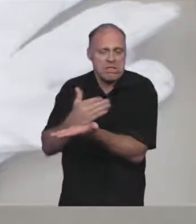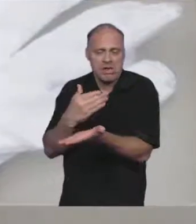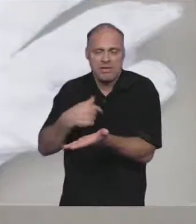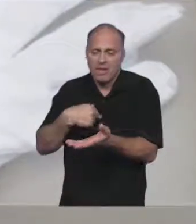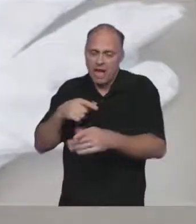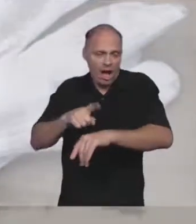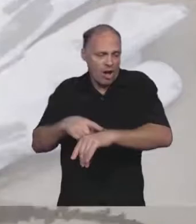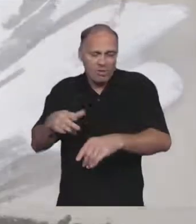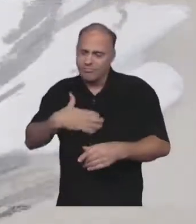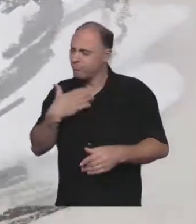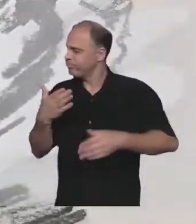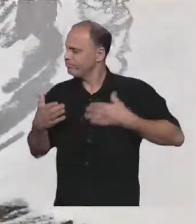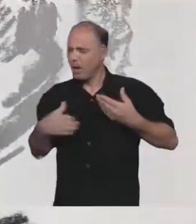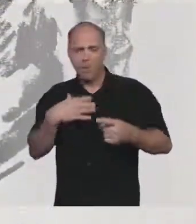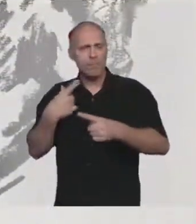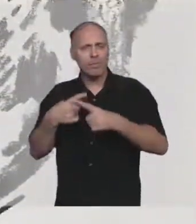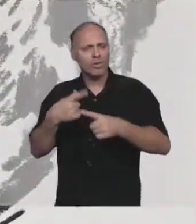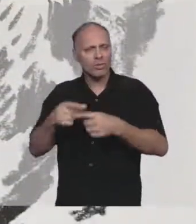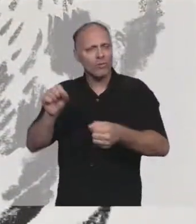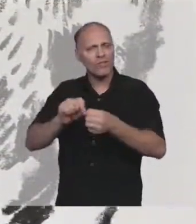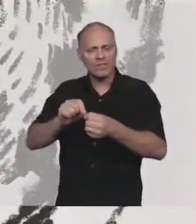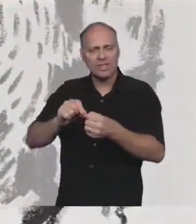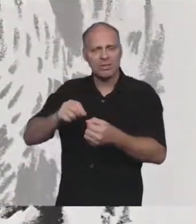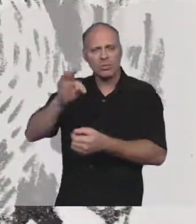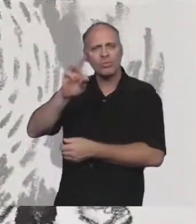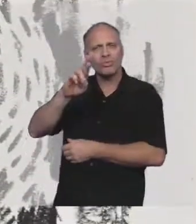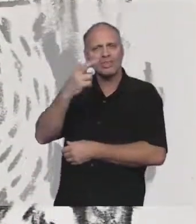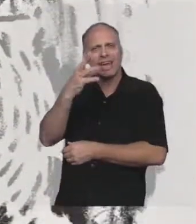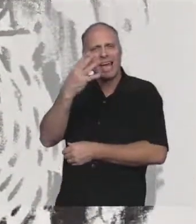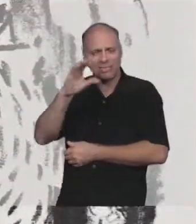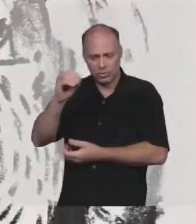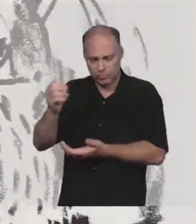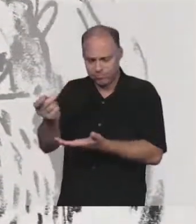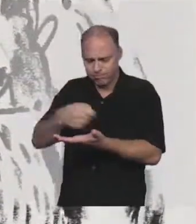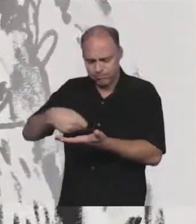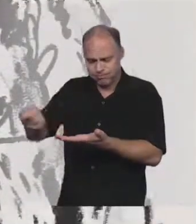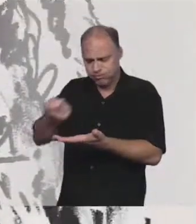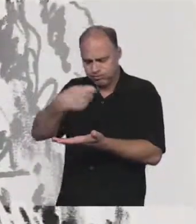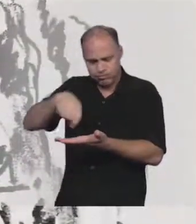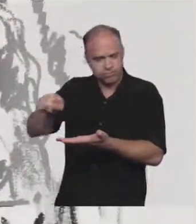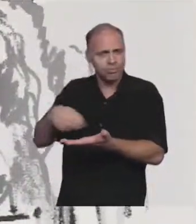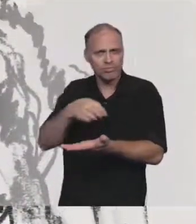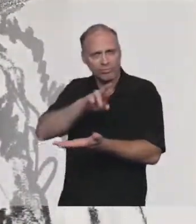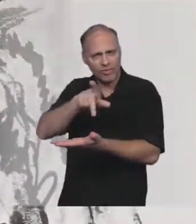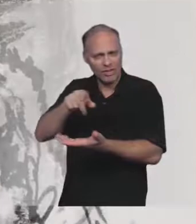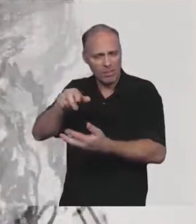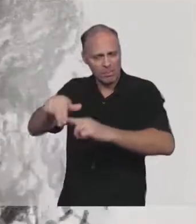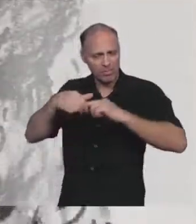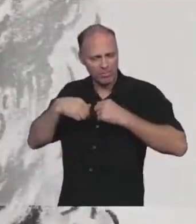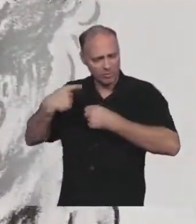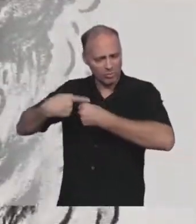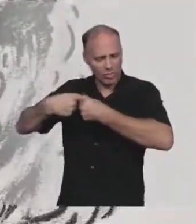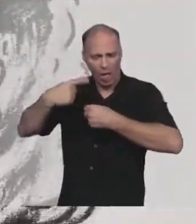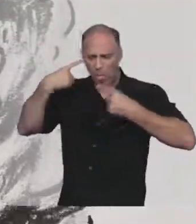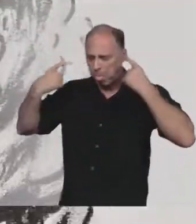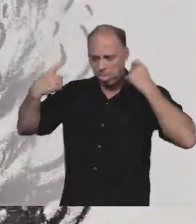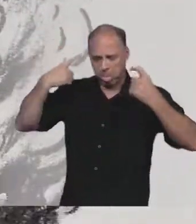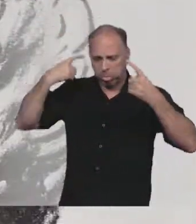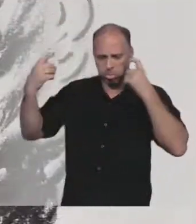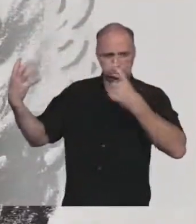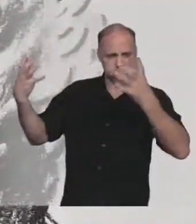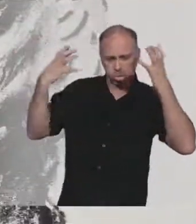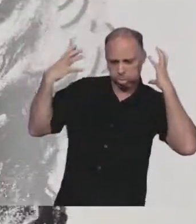até me surpreendia, assim, por que está saindo assim, né? O meu traço tá mudando, não sei se pelo ruído da cidade,